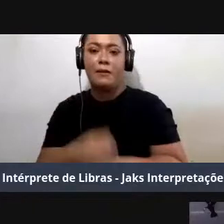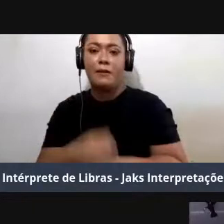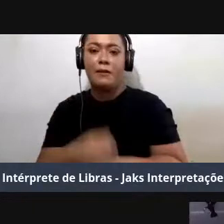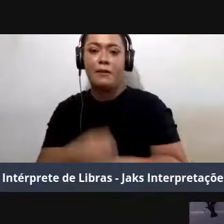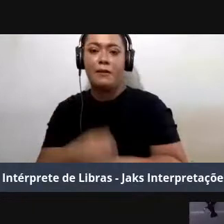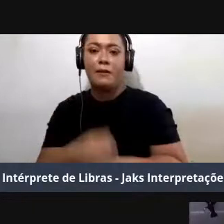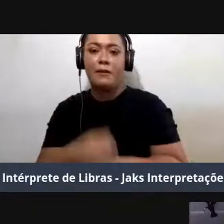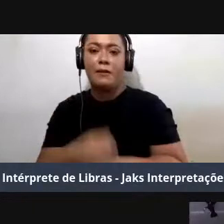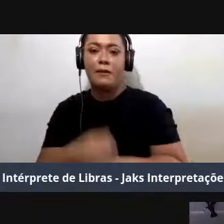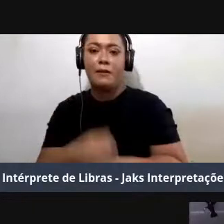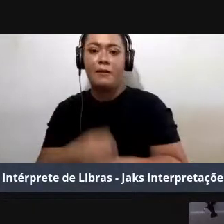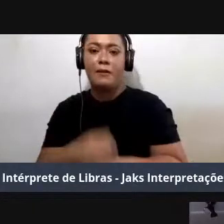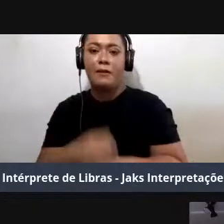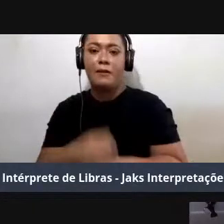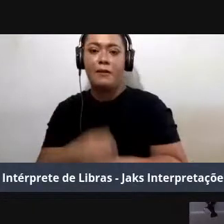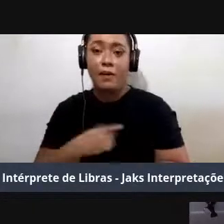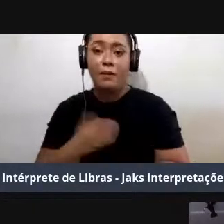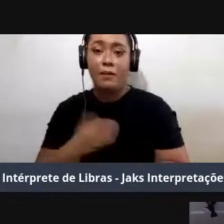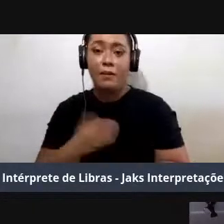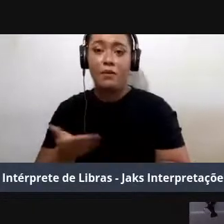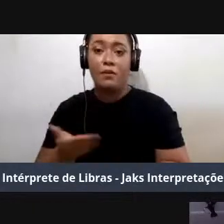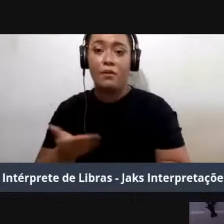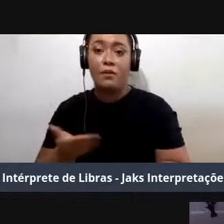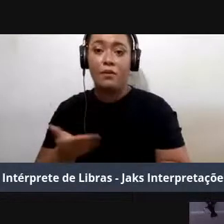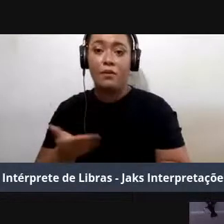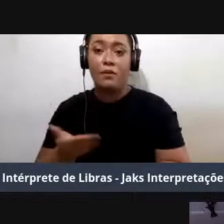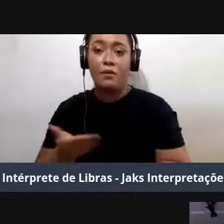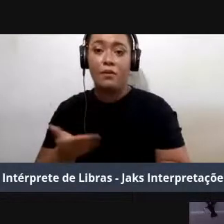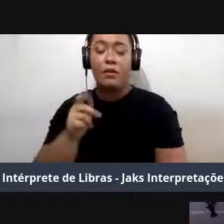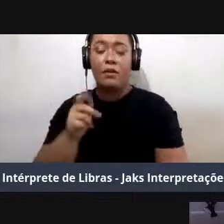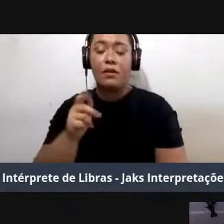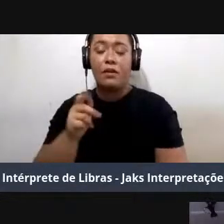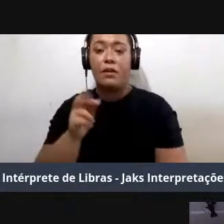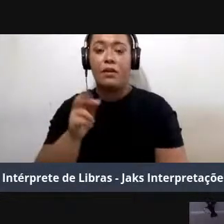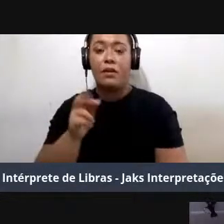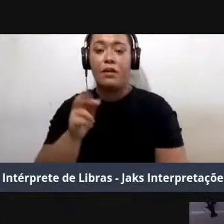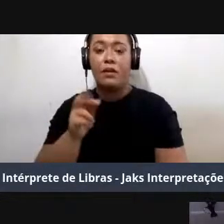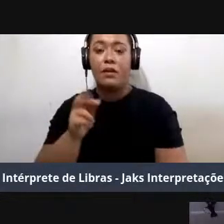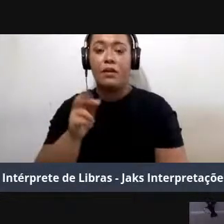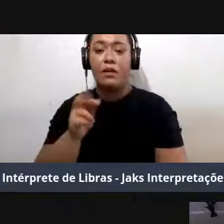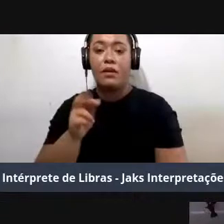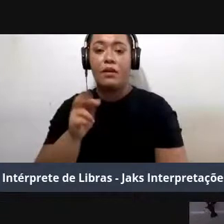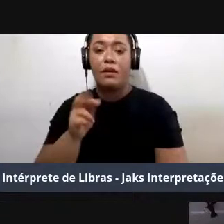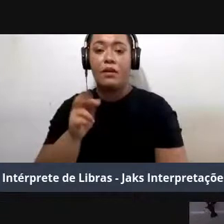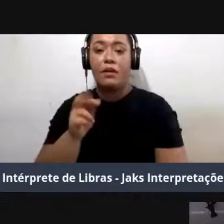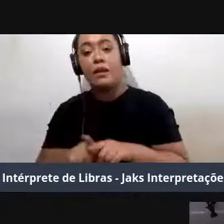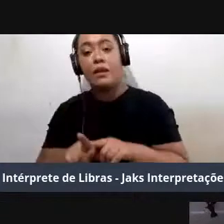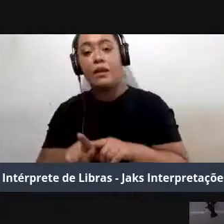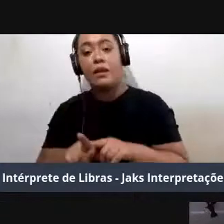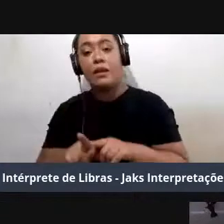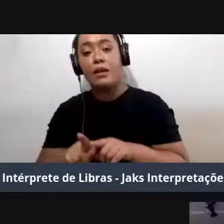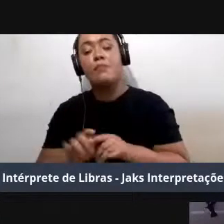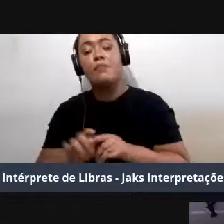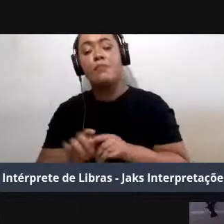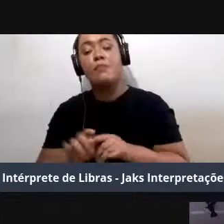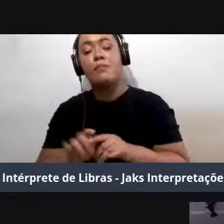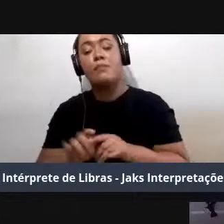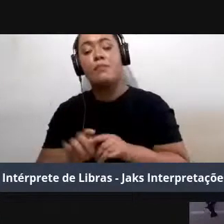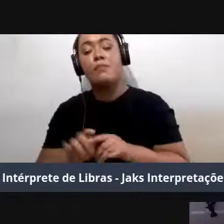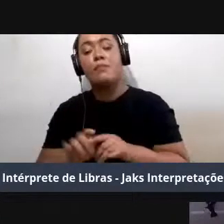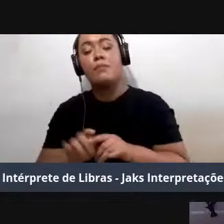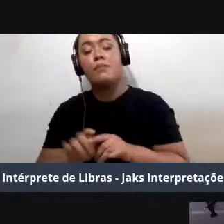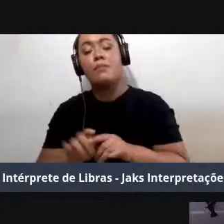fala, professora, doutora do Departamento de Antropologia da Universidade Federal de Pernambuco, é a consultora de pesquisa